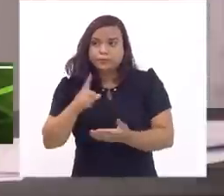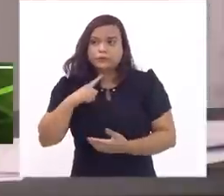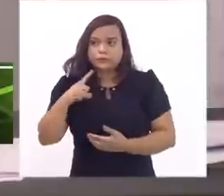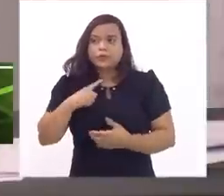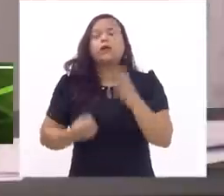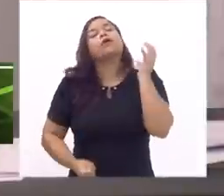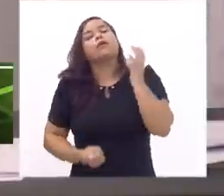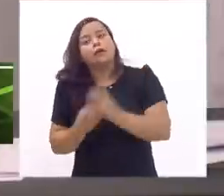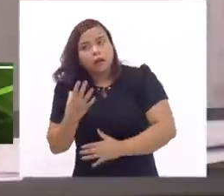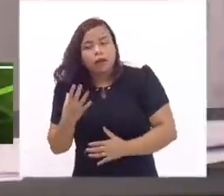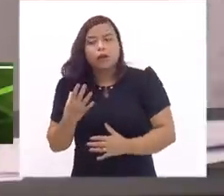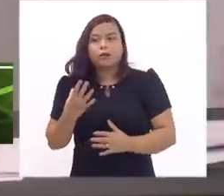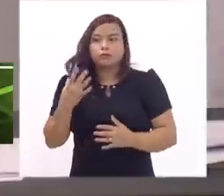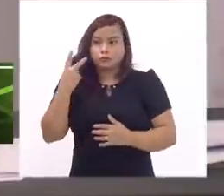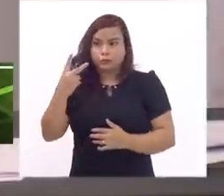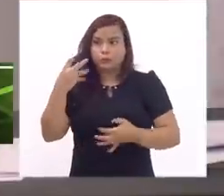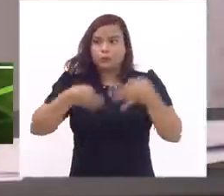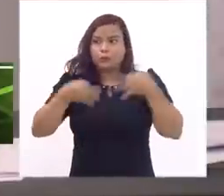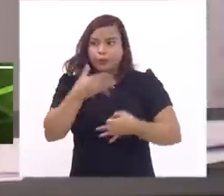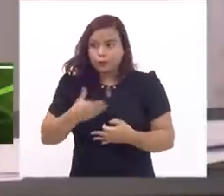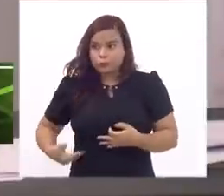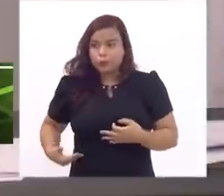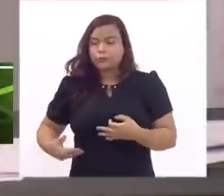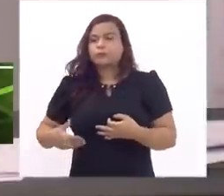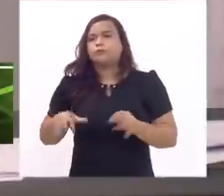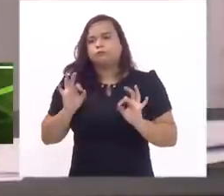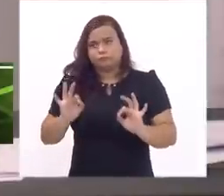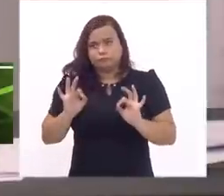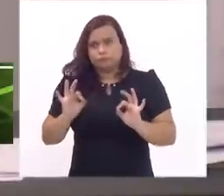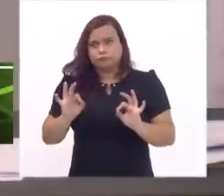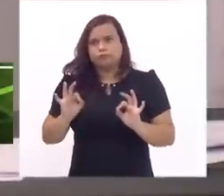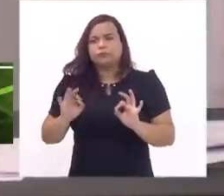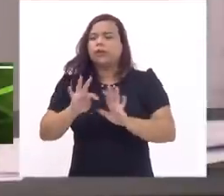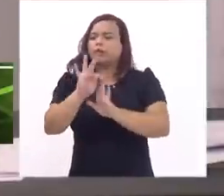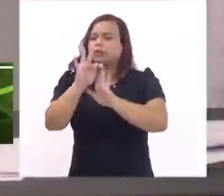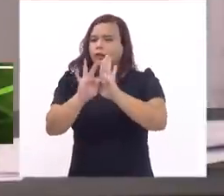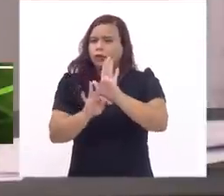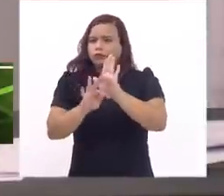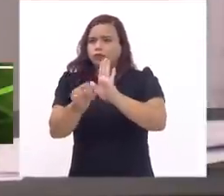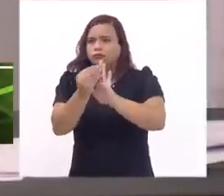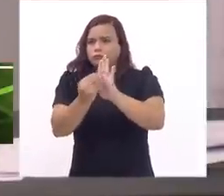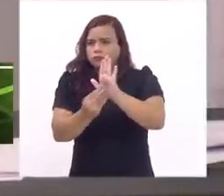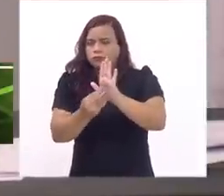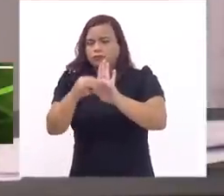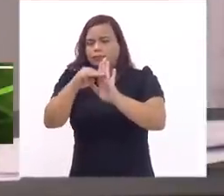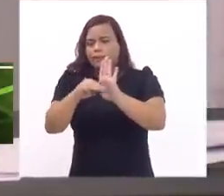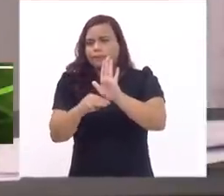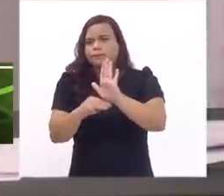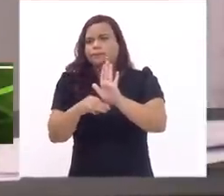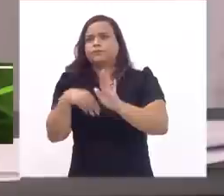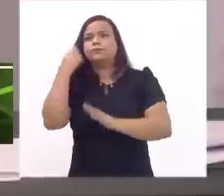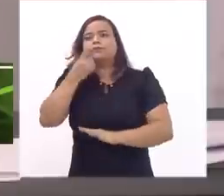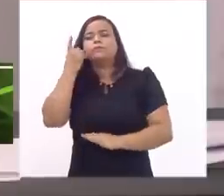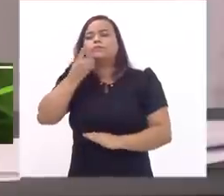produzirmos, no mínimo, duas audiências públicas com um texto deputado